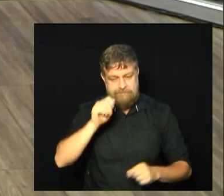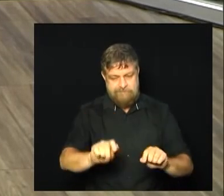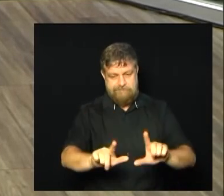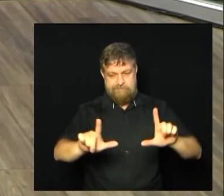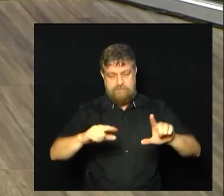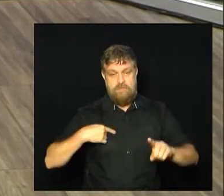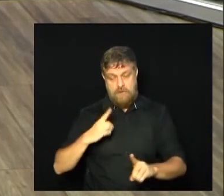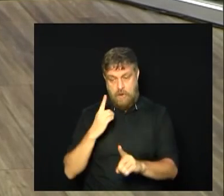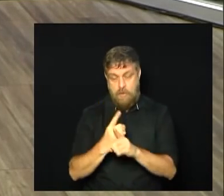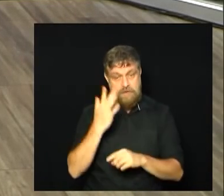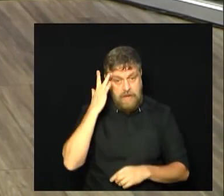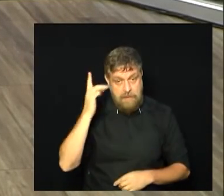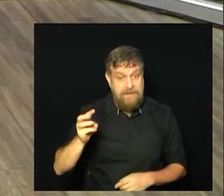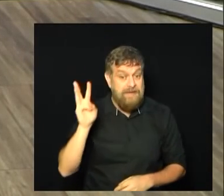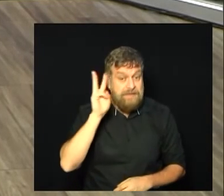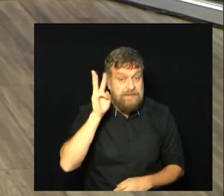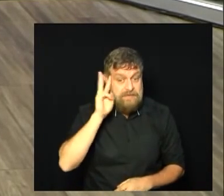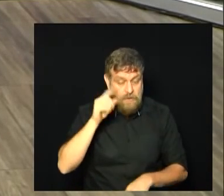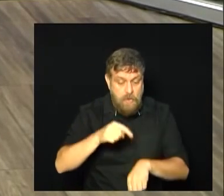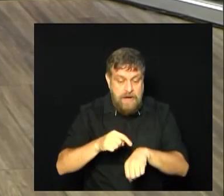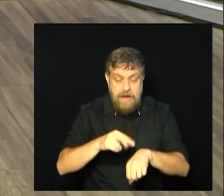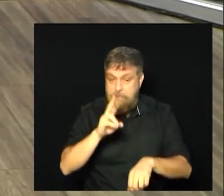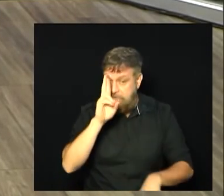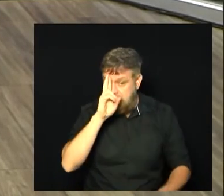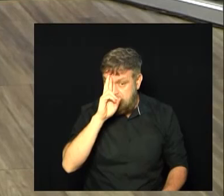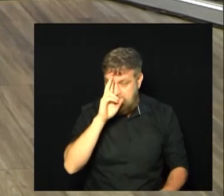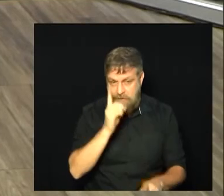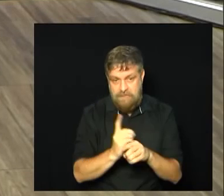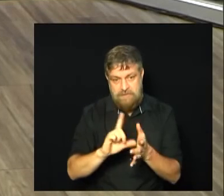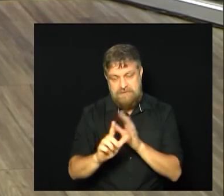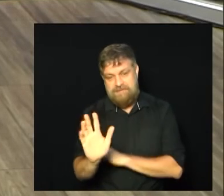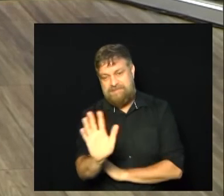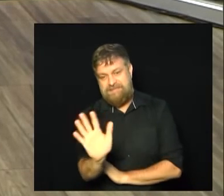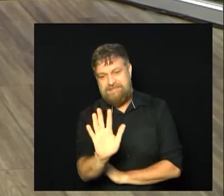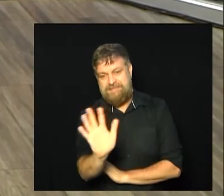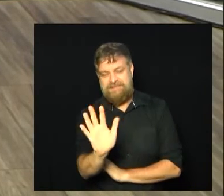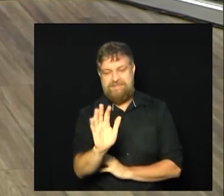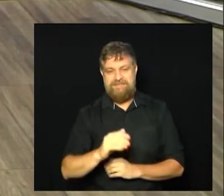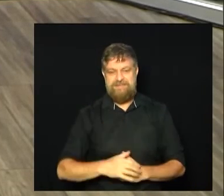nos vemos amanhã, na terça-feira, ao meio-dia. Até lá. Tchau, tchau.